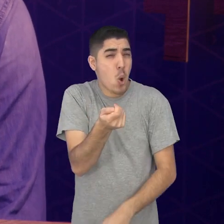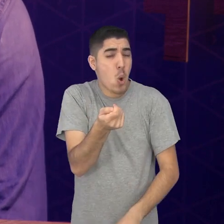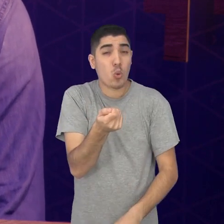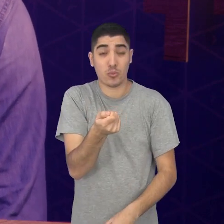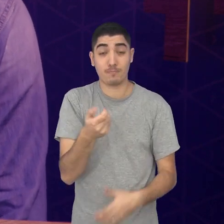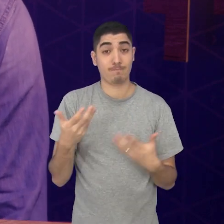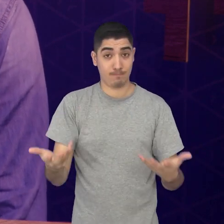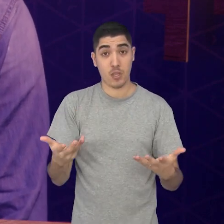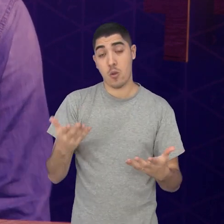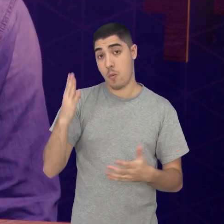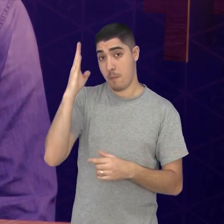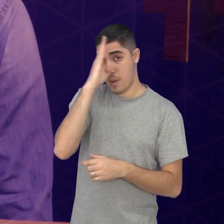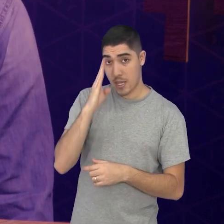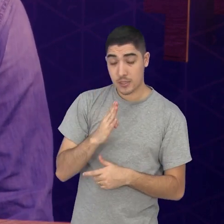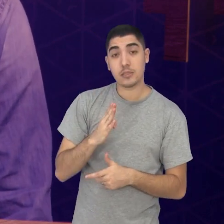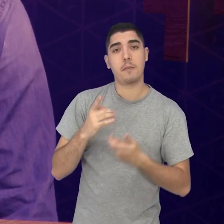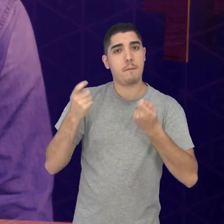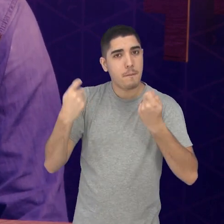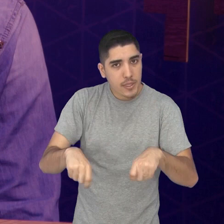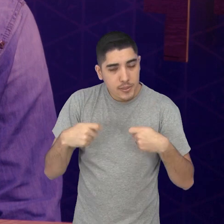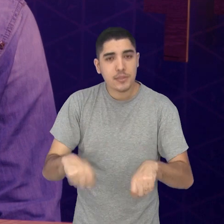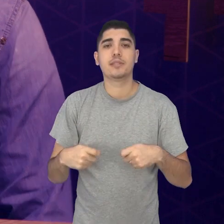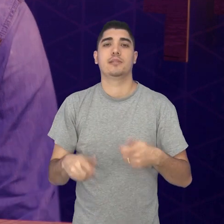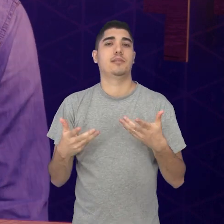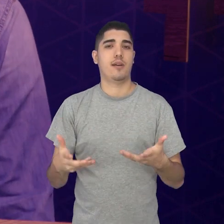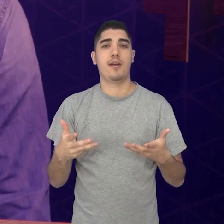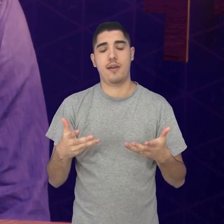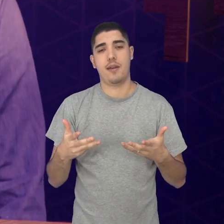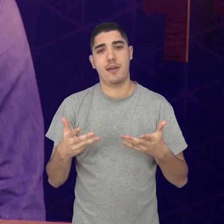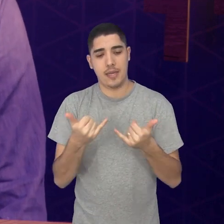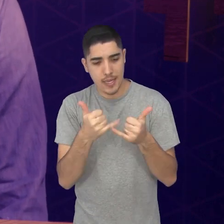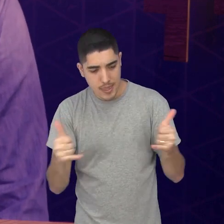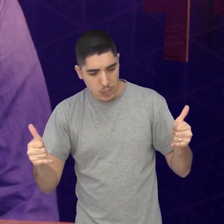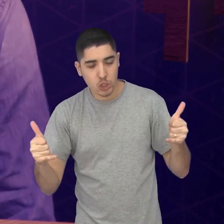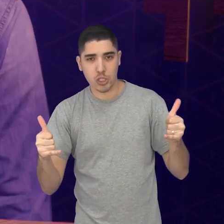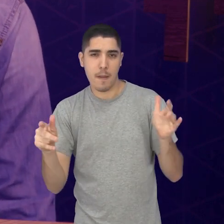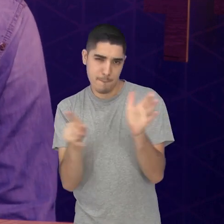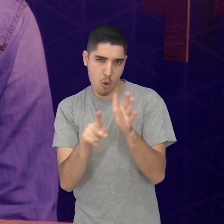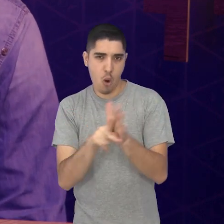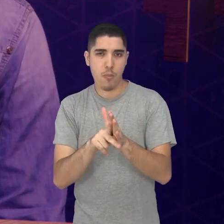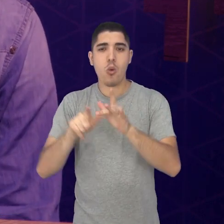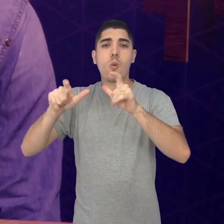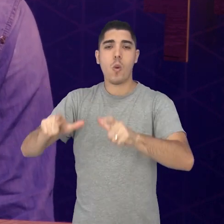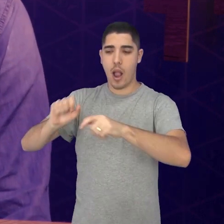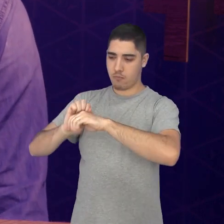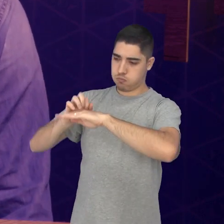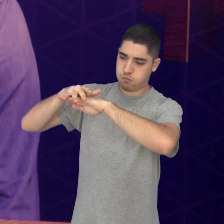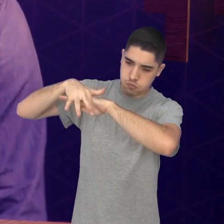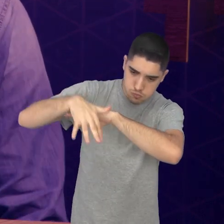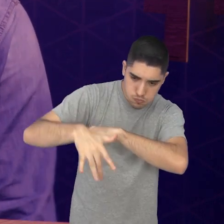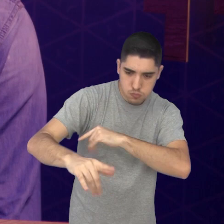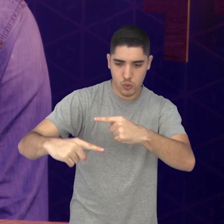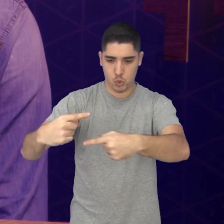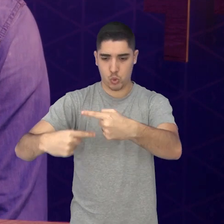E aí o Brasil ele depende muito da energia de hidroelétricas, né? A nossa